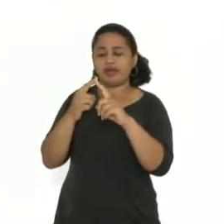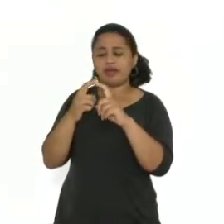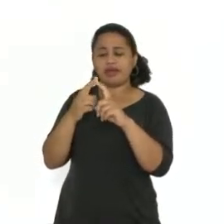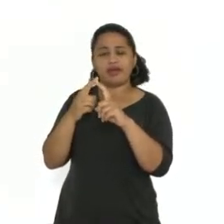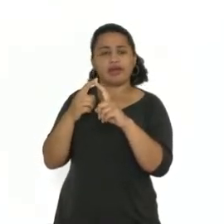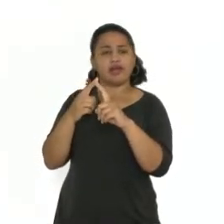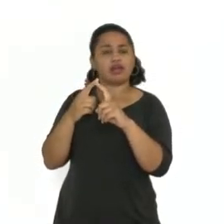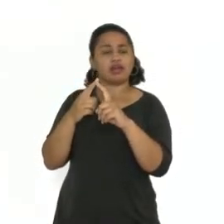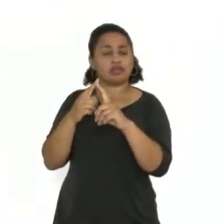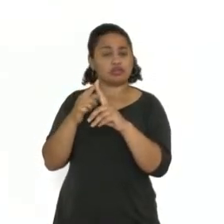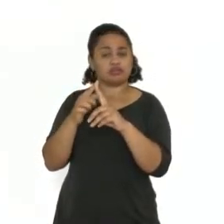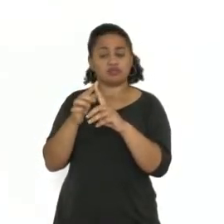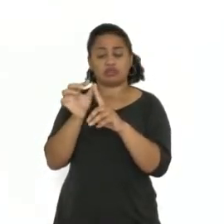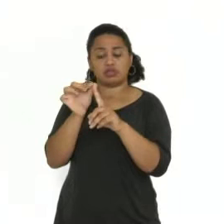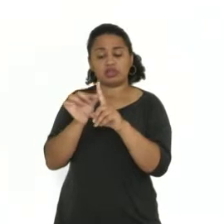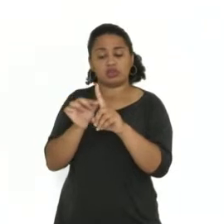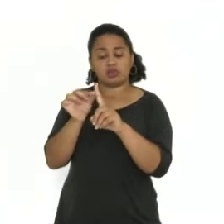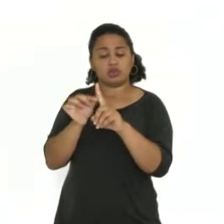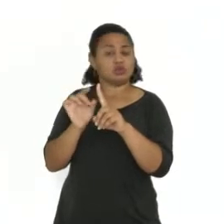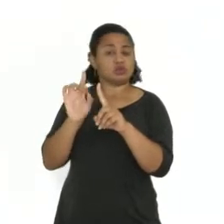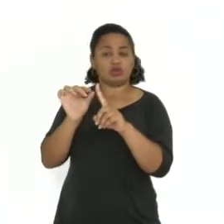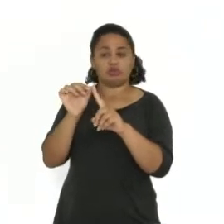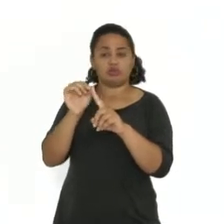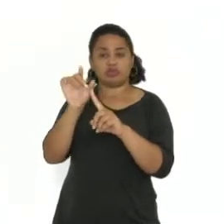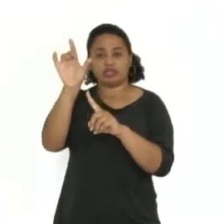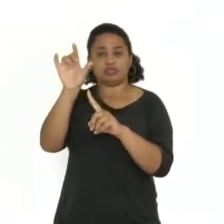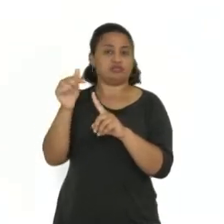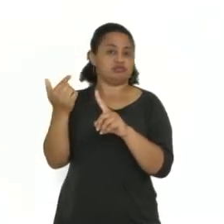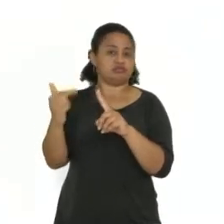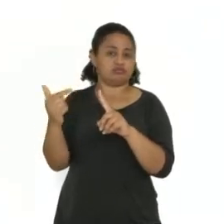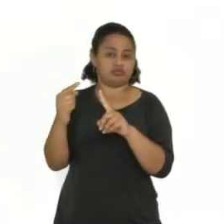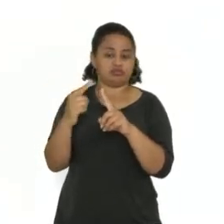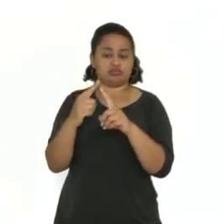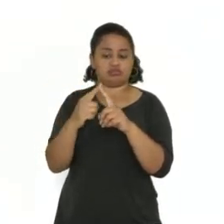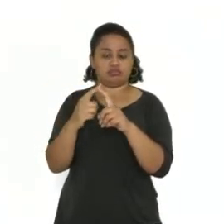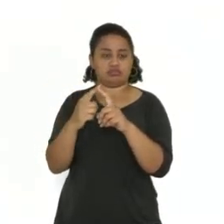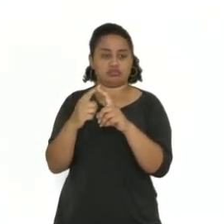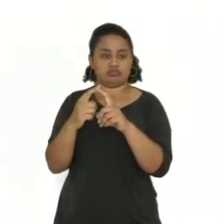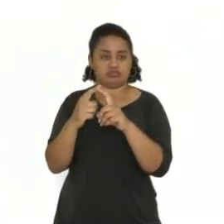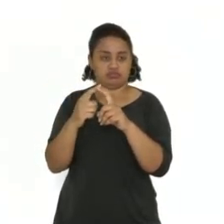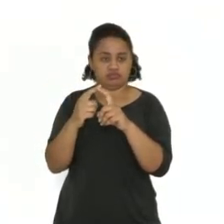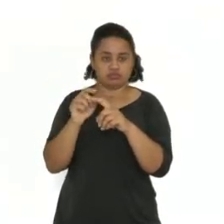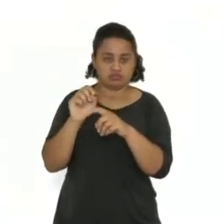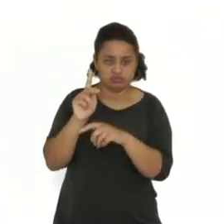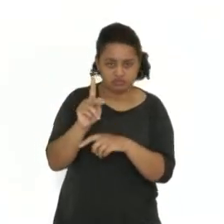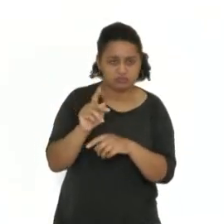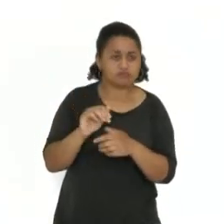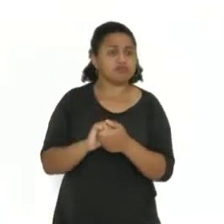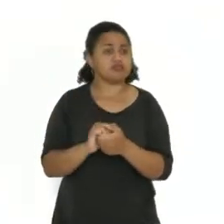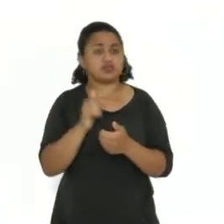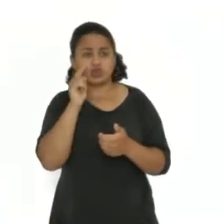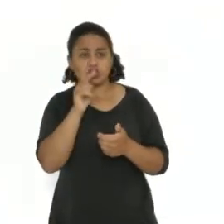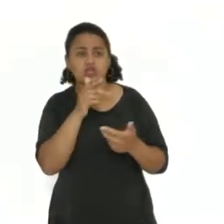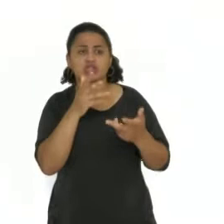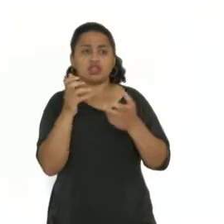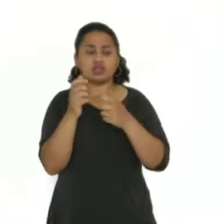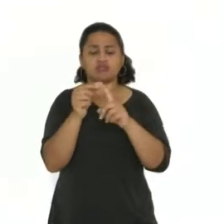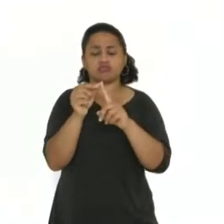se localiza, né, bem na extremidade. Então, aqui em cima, ó, o braço é bem imperceptível. Então, a gente consegue